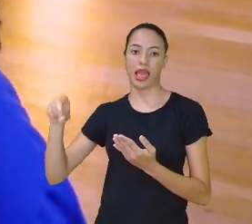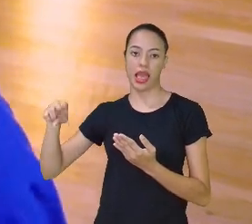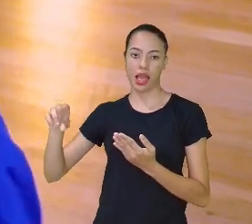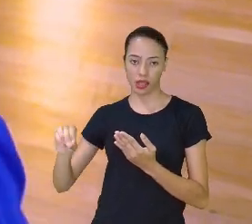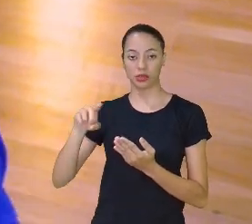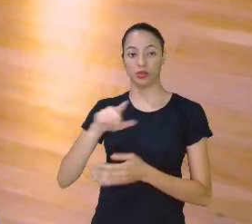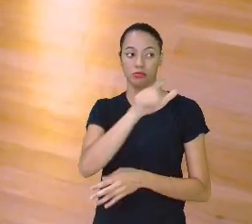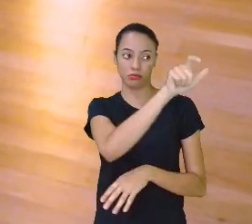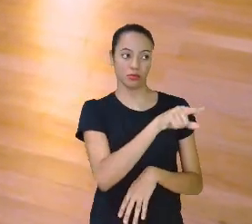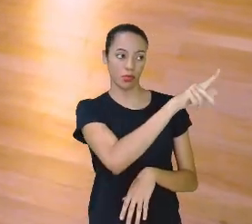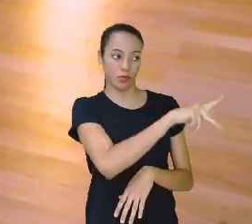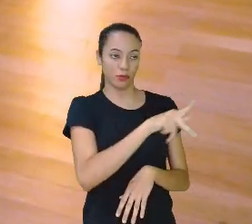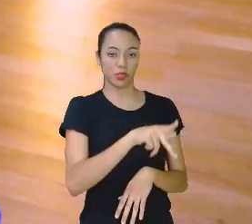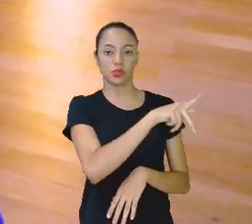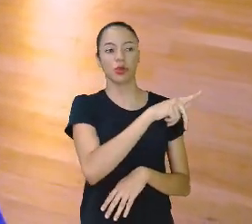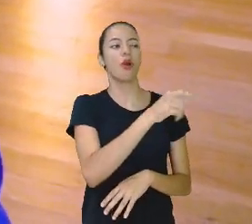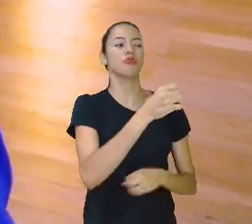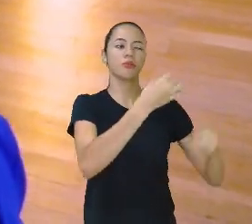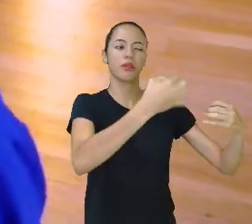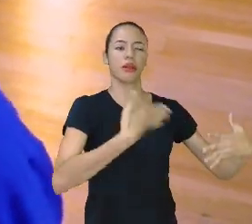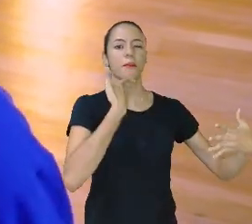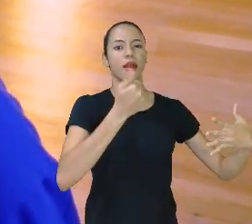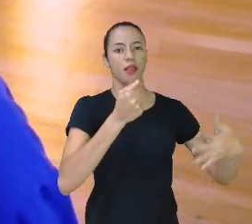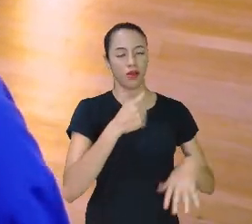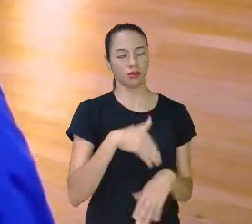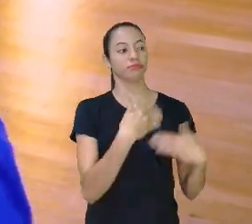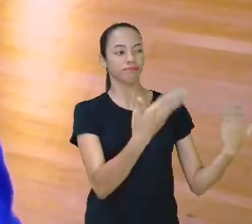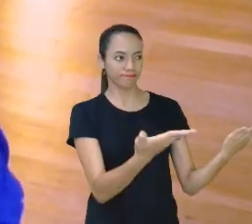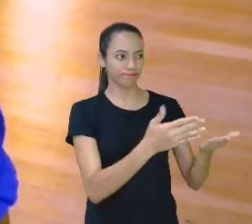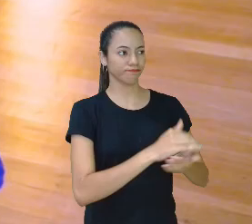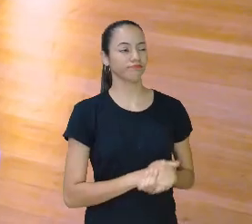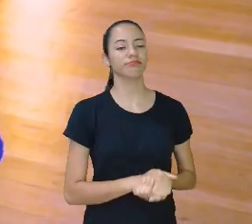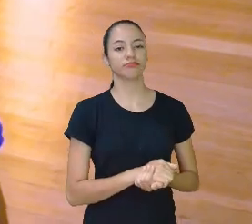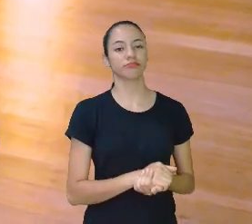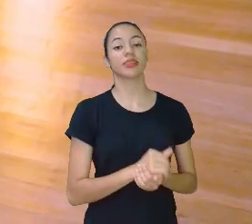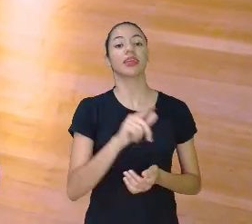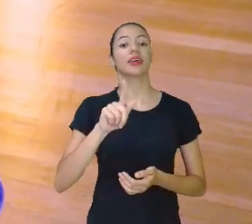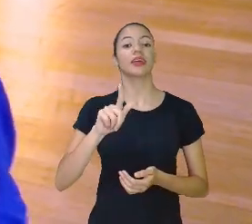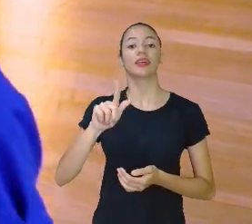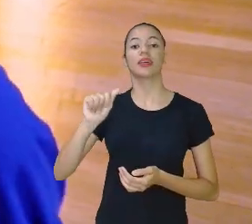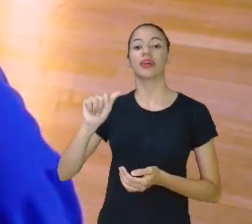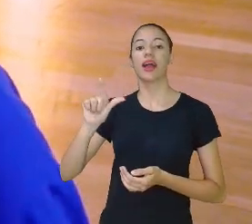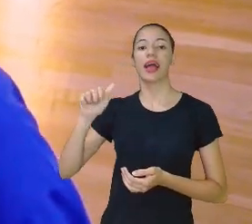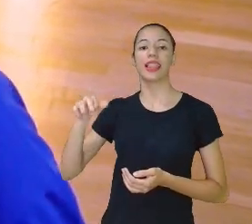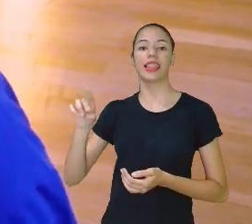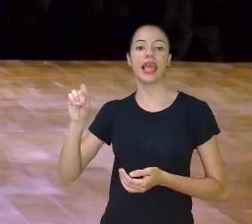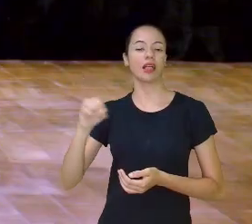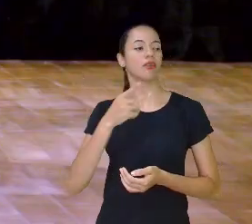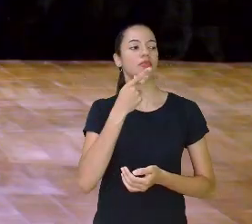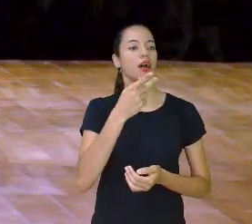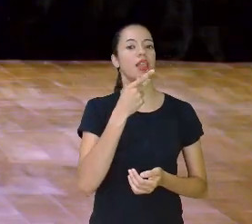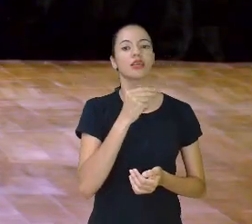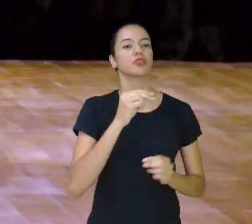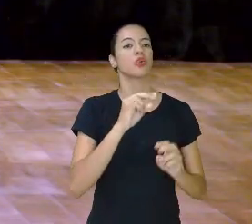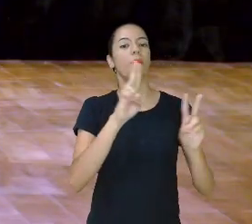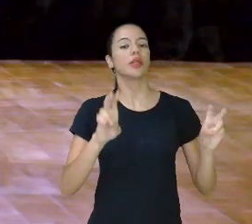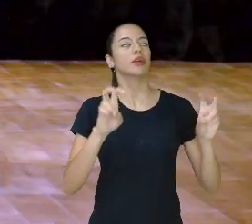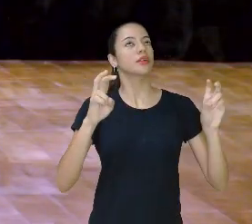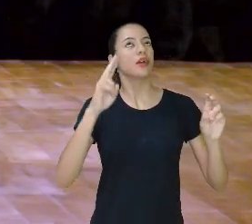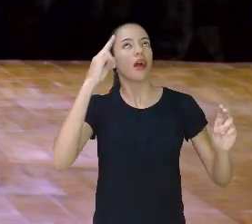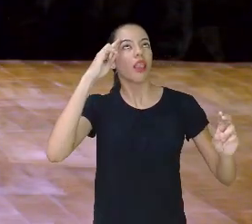falar um pouquinho melhor para vocês sobre ele. E aí, Armando, o que é que Galeano fala sobre a utopia? É isso